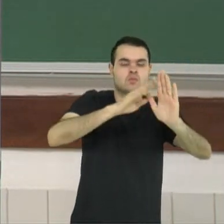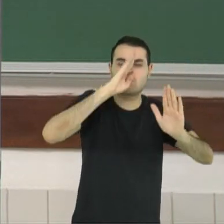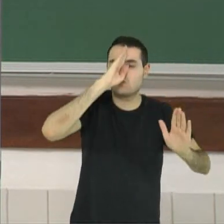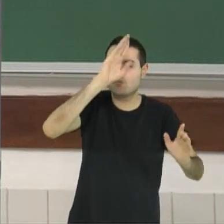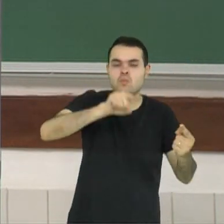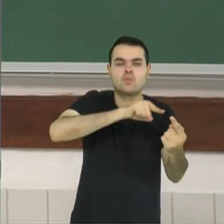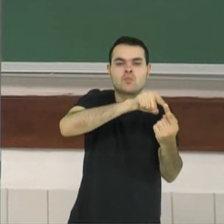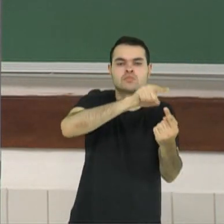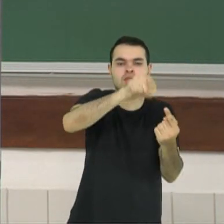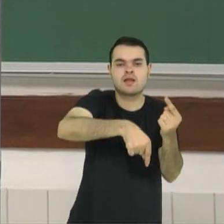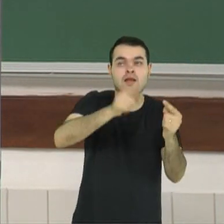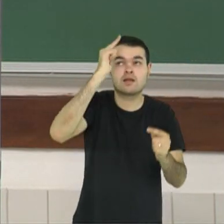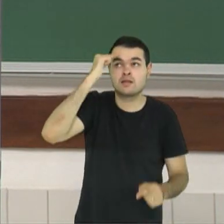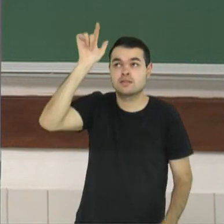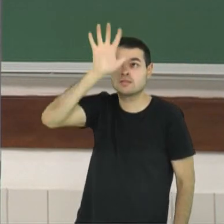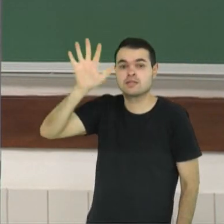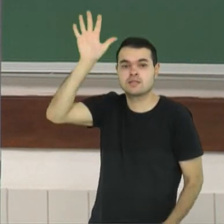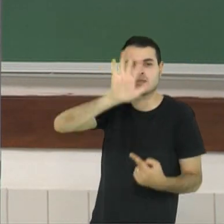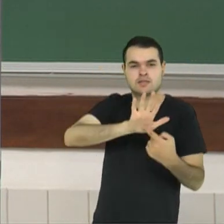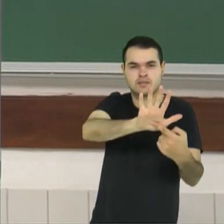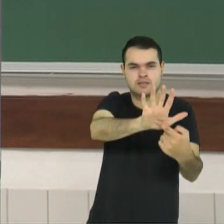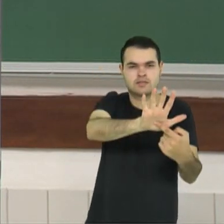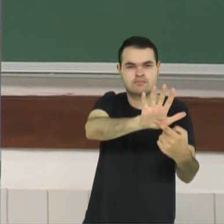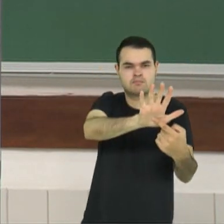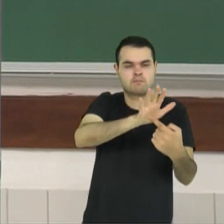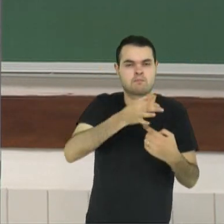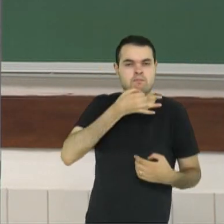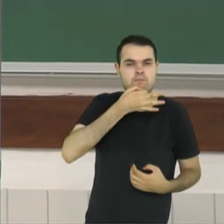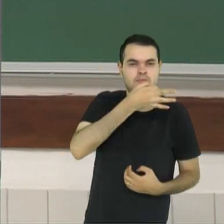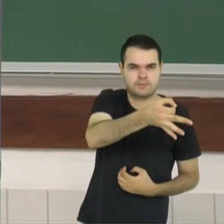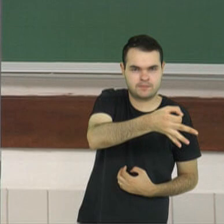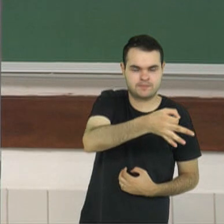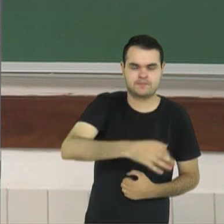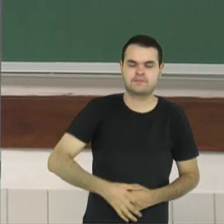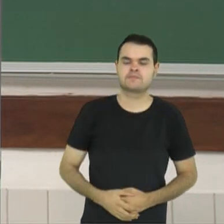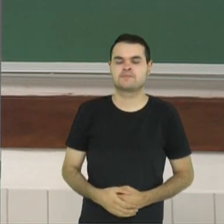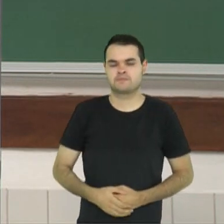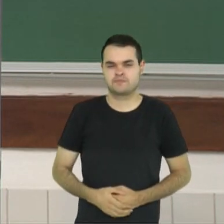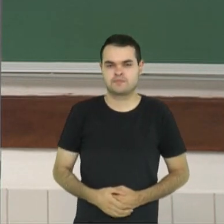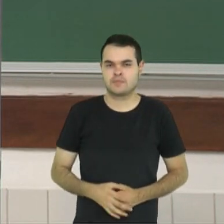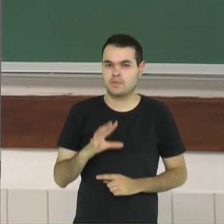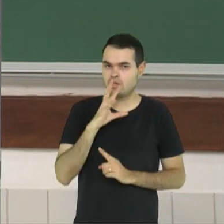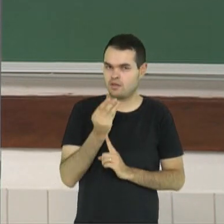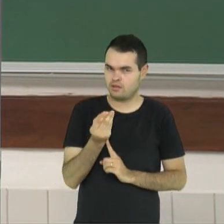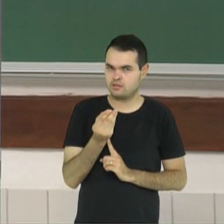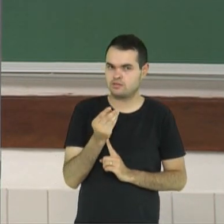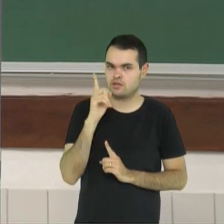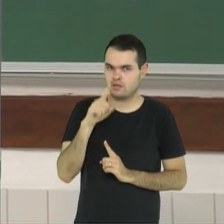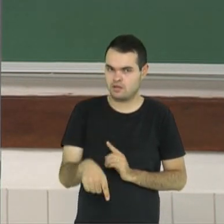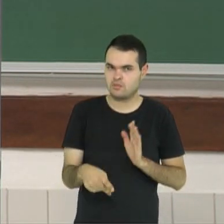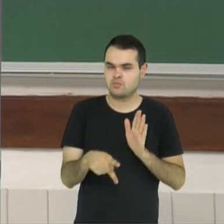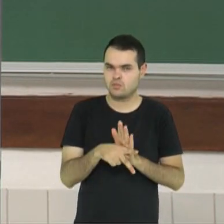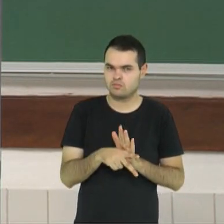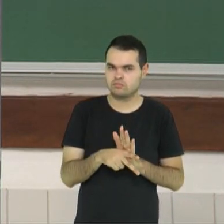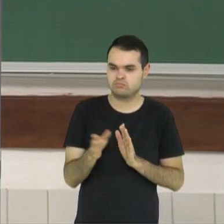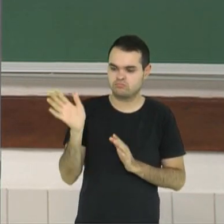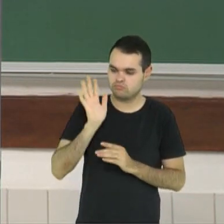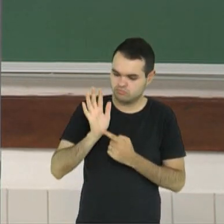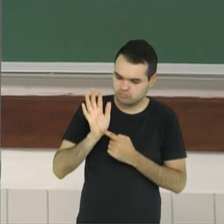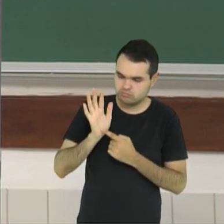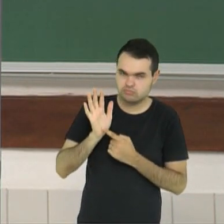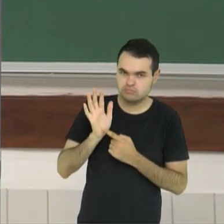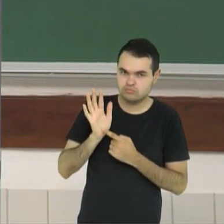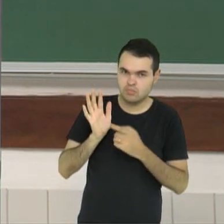de uma ideia, de um ideal, de uma mensagem. Lembrando novamente, arte, receptor